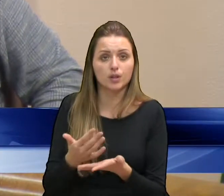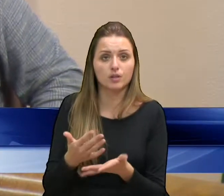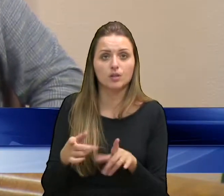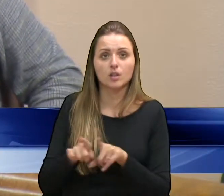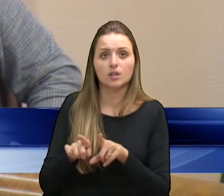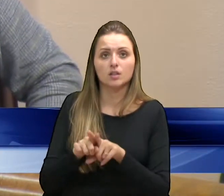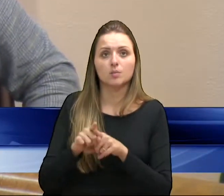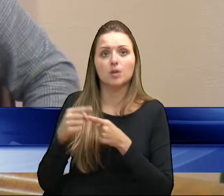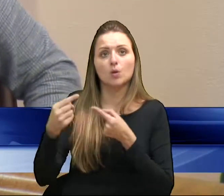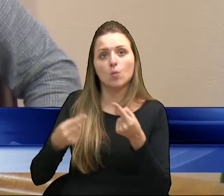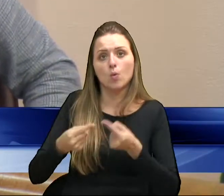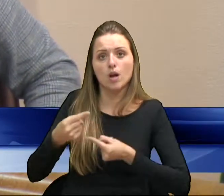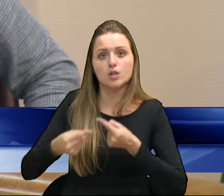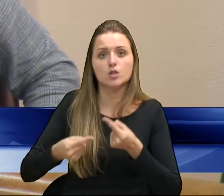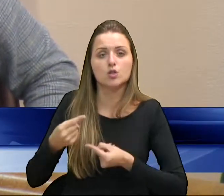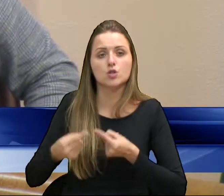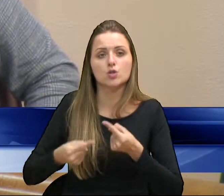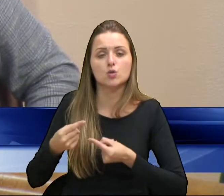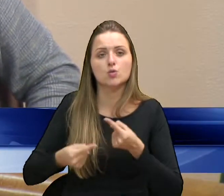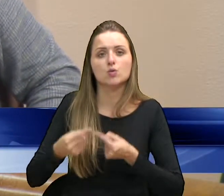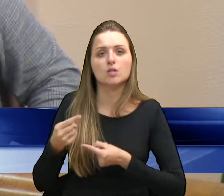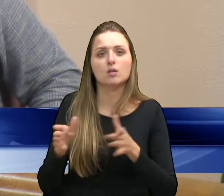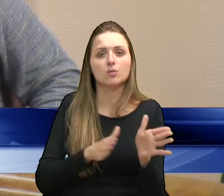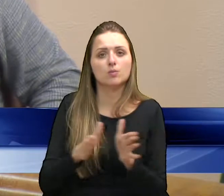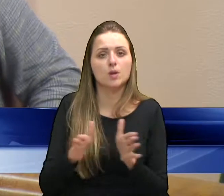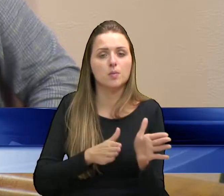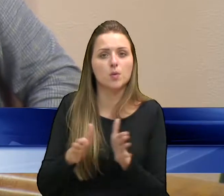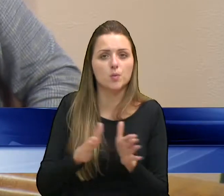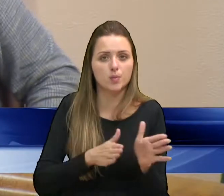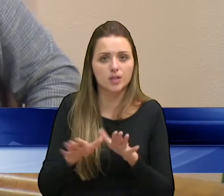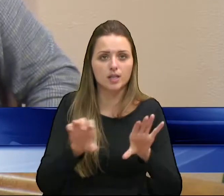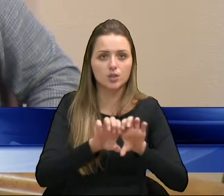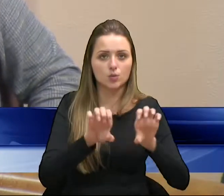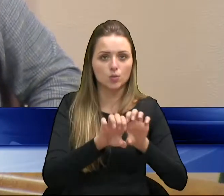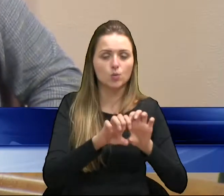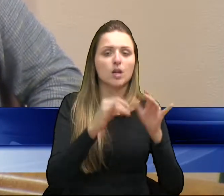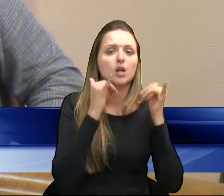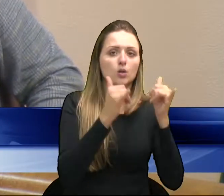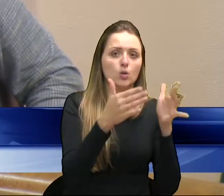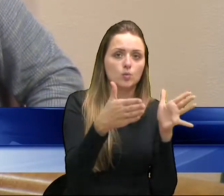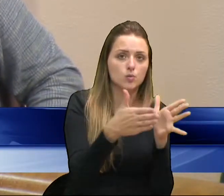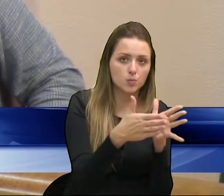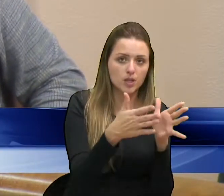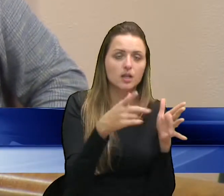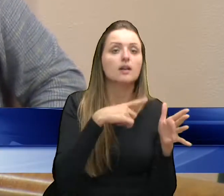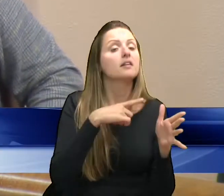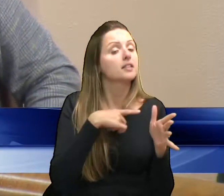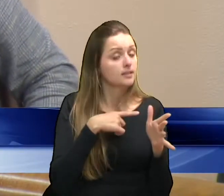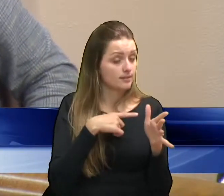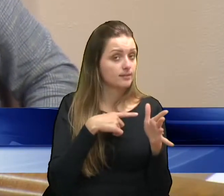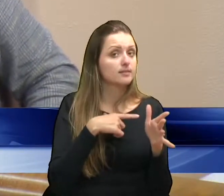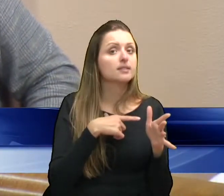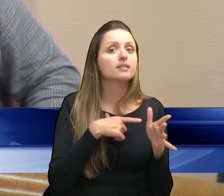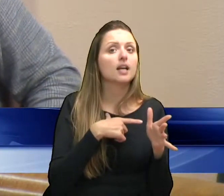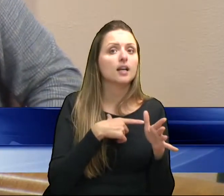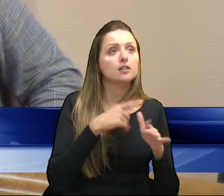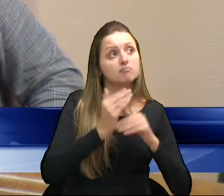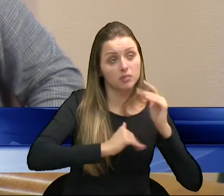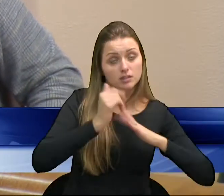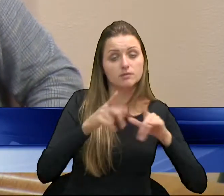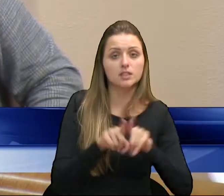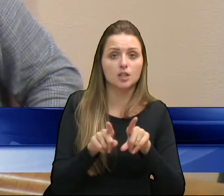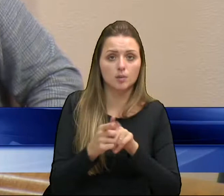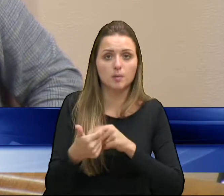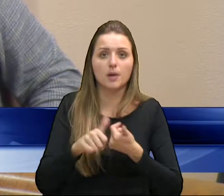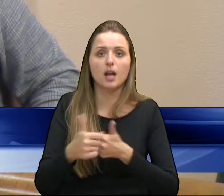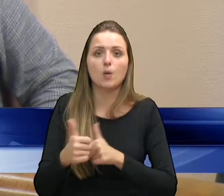nessa discussão da mobilidade urbana, do táxi lotação. Eu acho que tem espaço, sim, e pela nossa